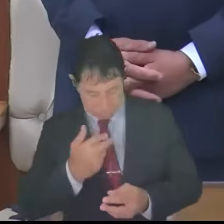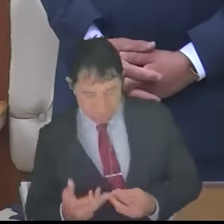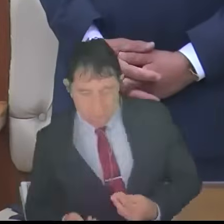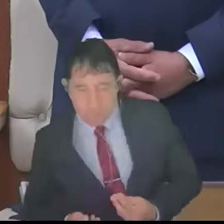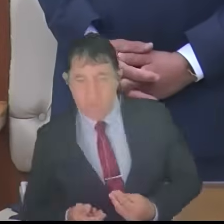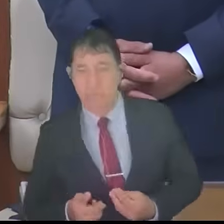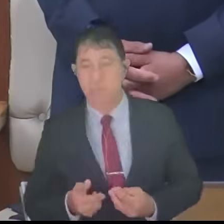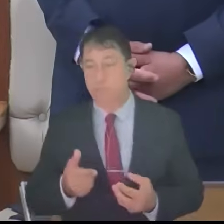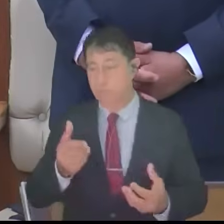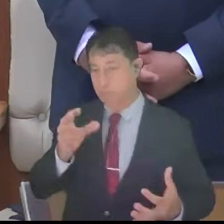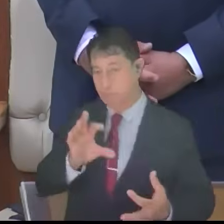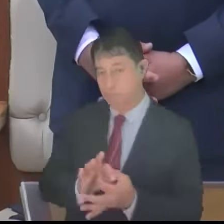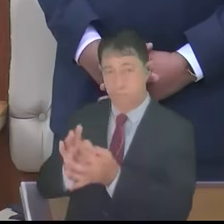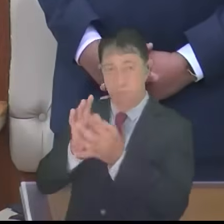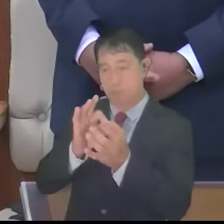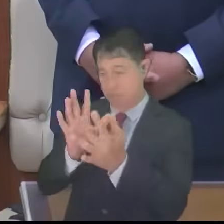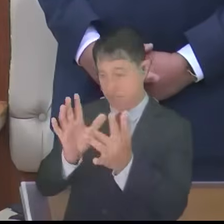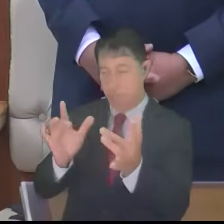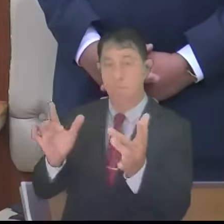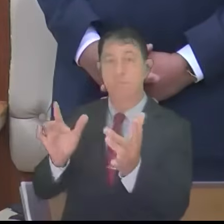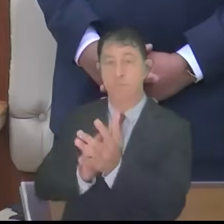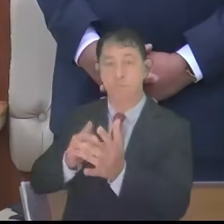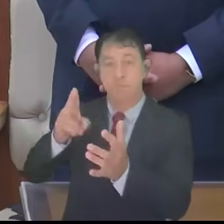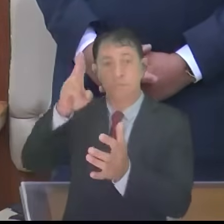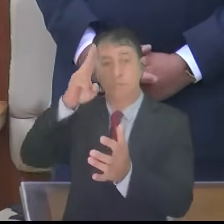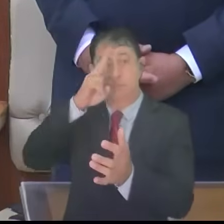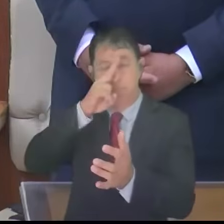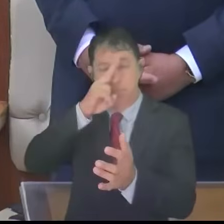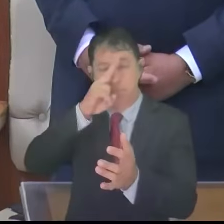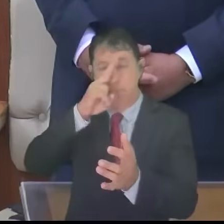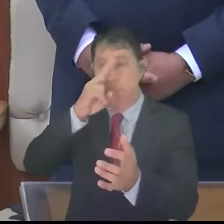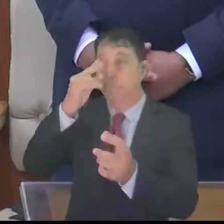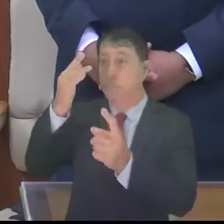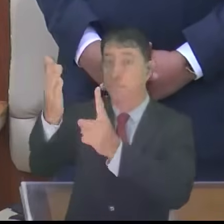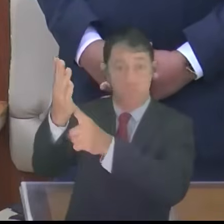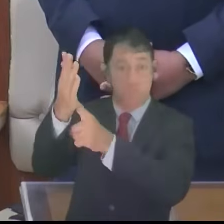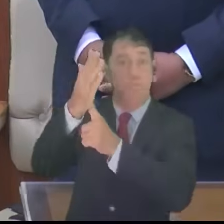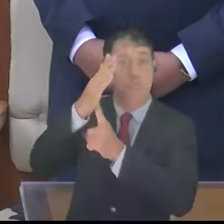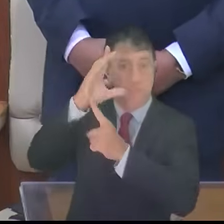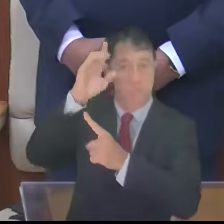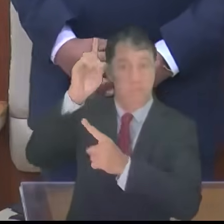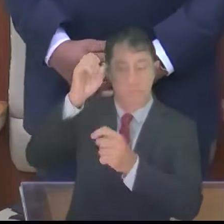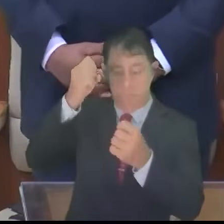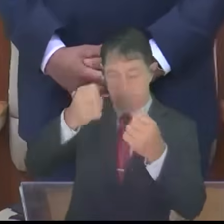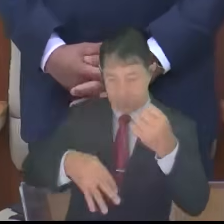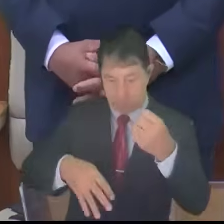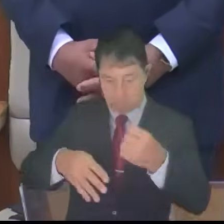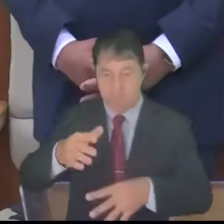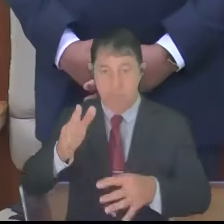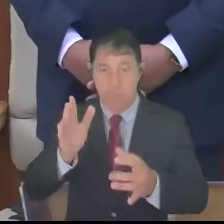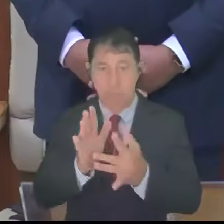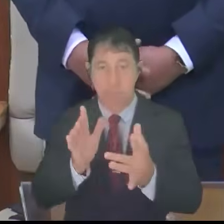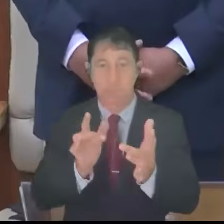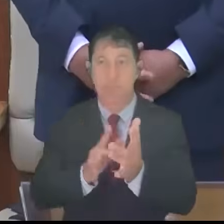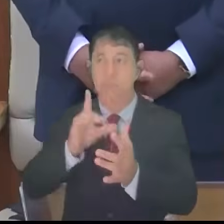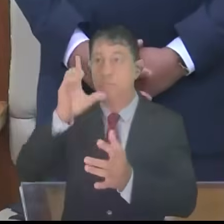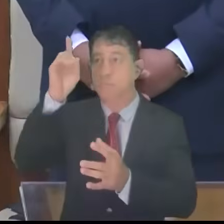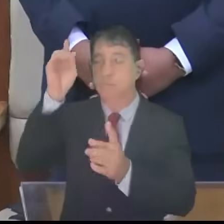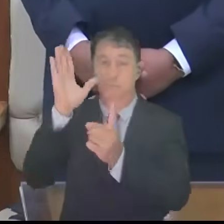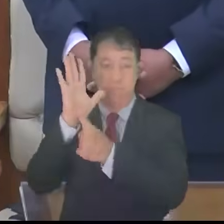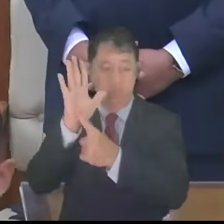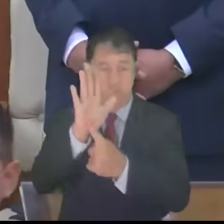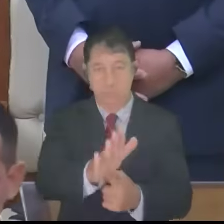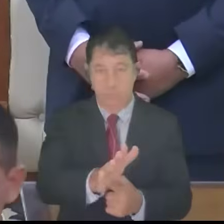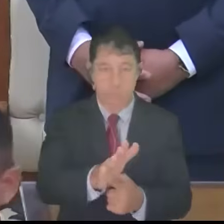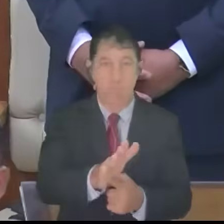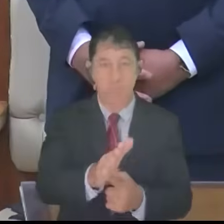em Jesus. É uma coisa gloriosa, é uma revelação. Jesus disse que Deus revela aos